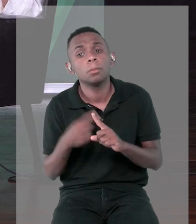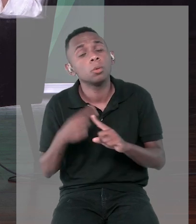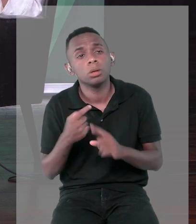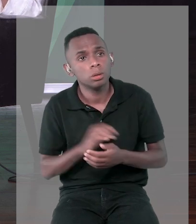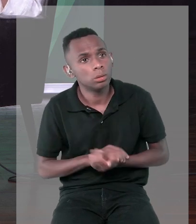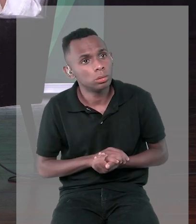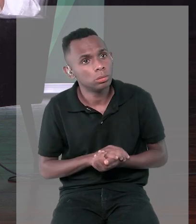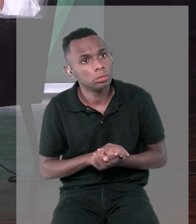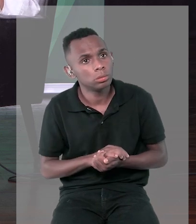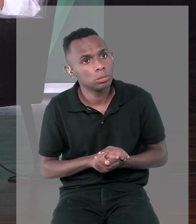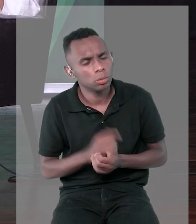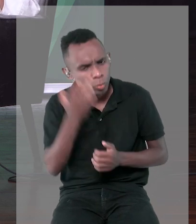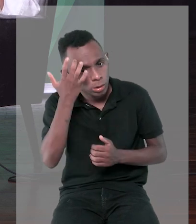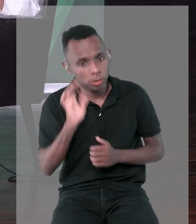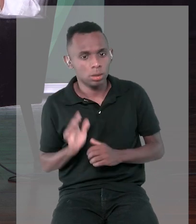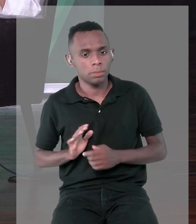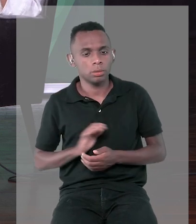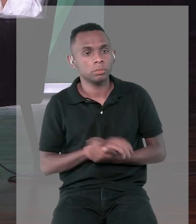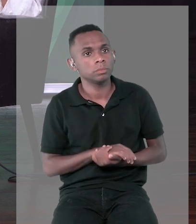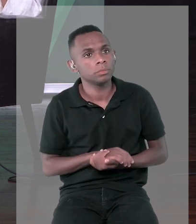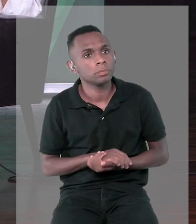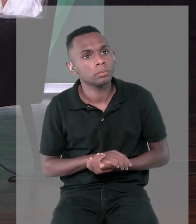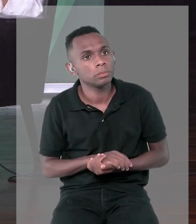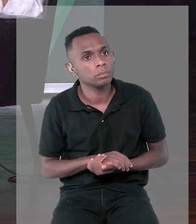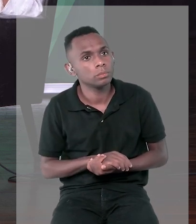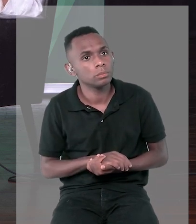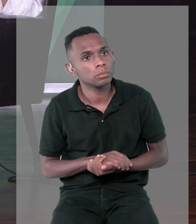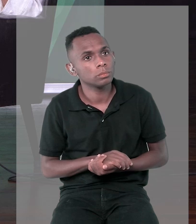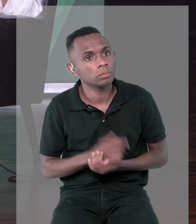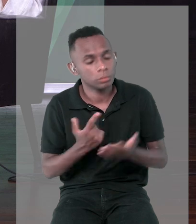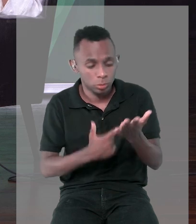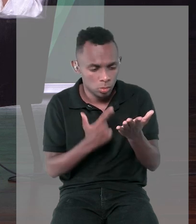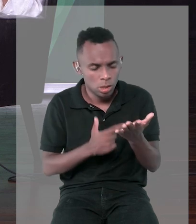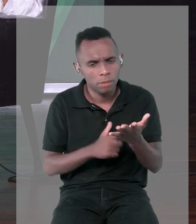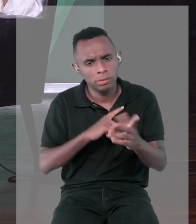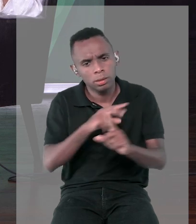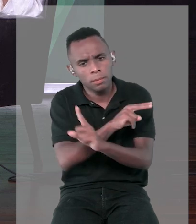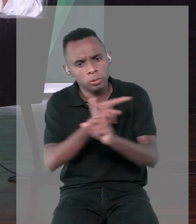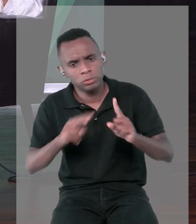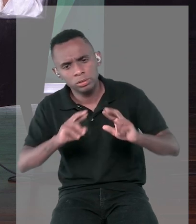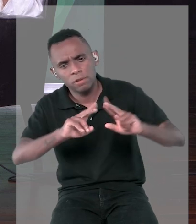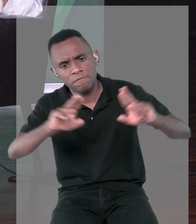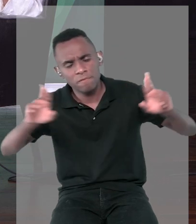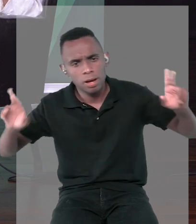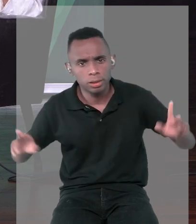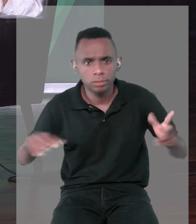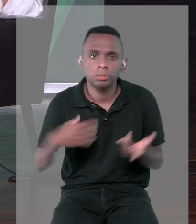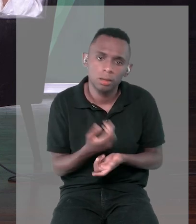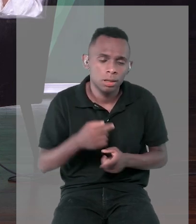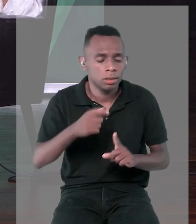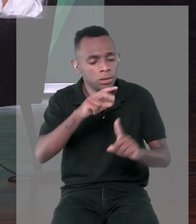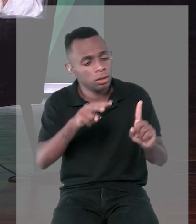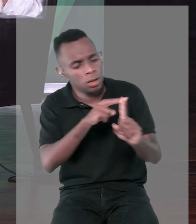Eu acho que é o estranhamento. No livro, a gente vê várias visões. Tem a Clarice, que é